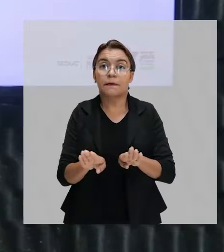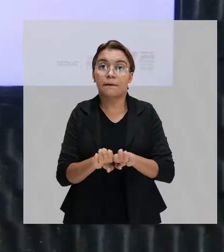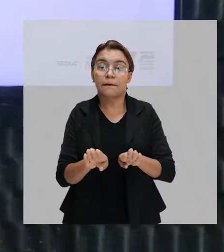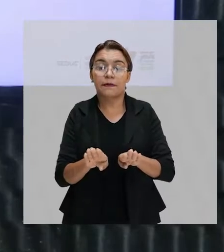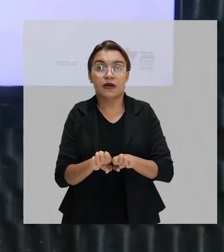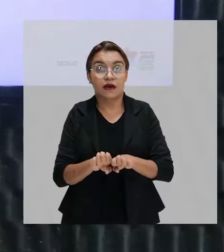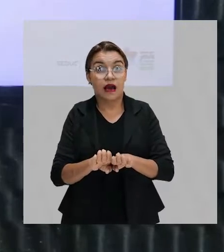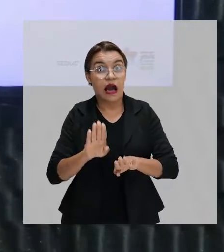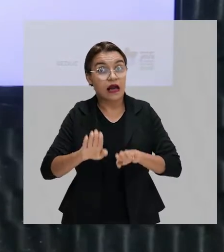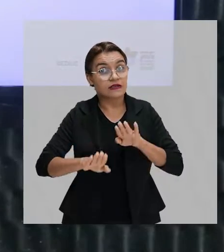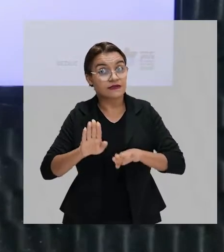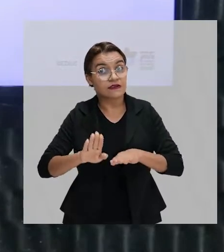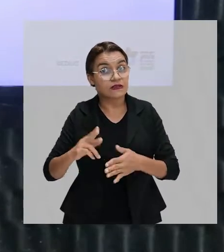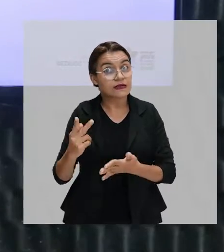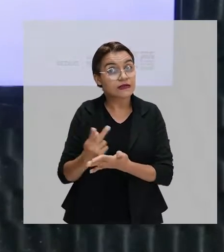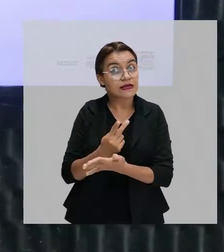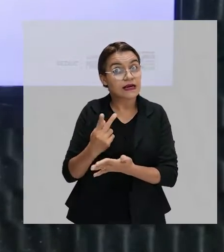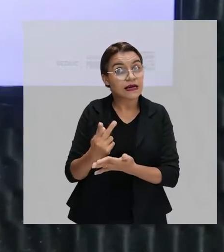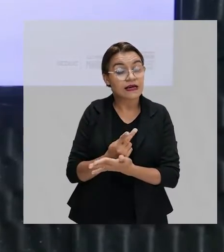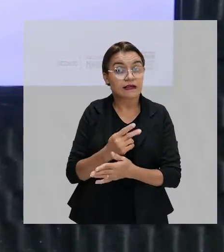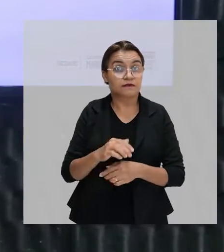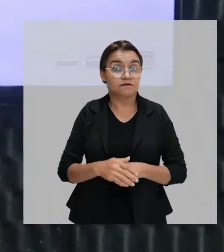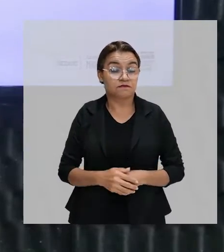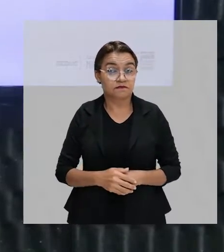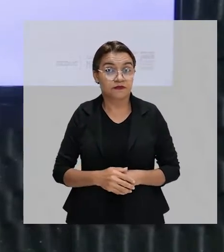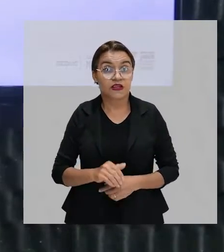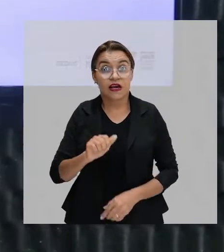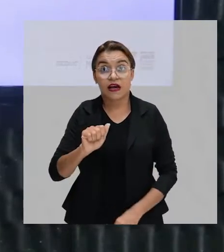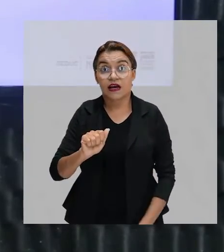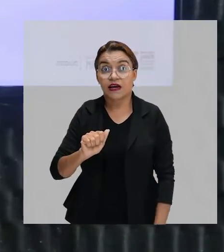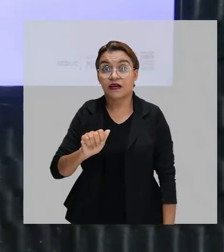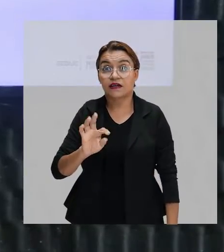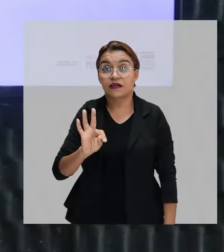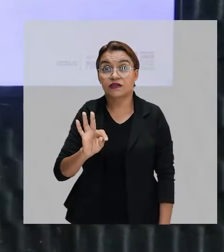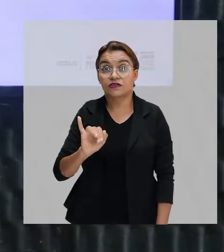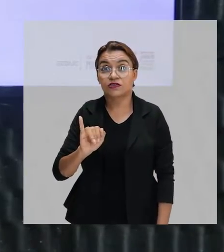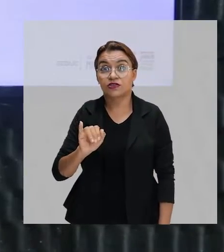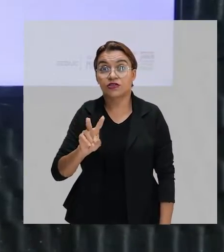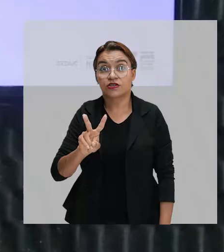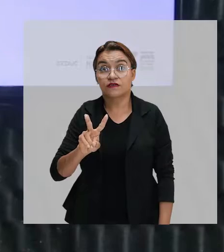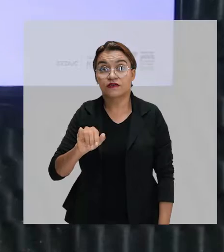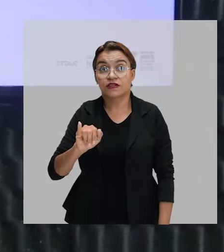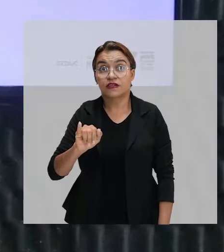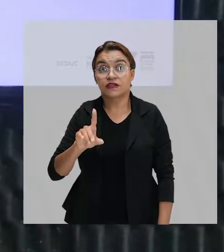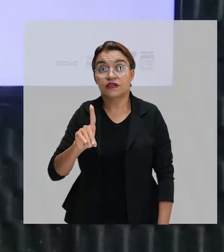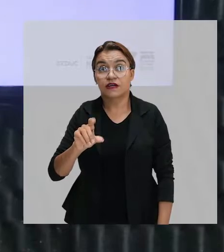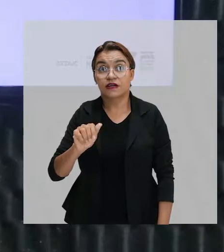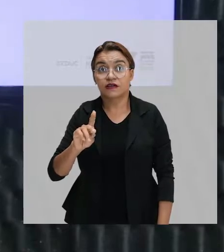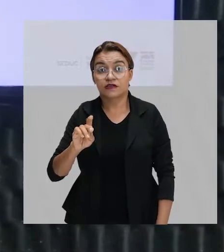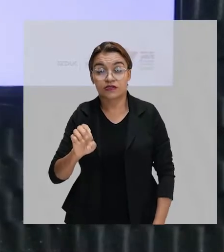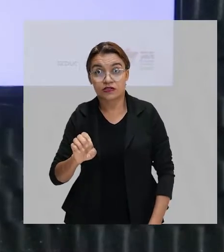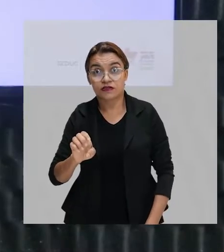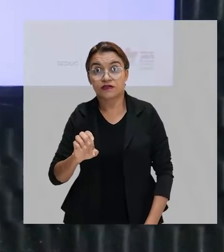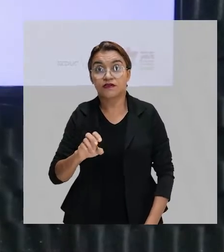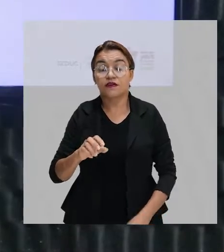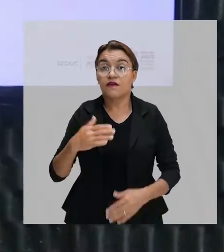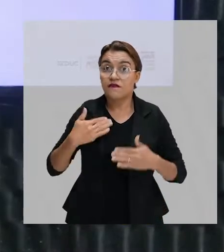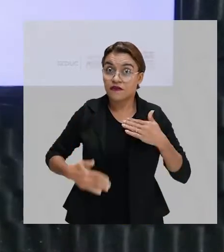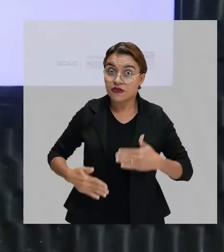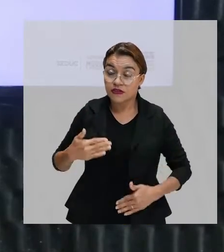de forma errônea que é atividade física que é diferente da de